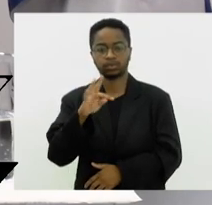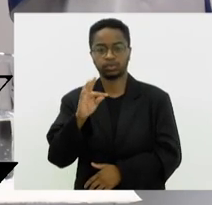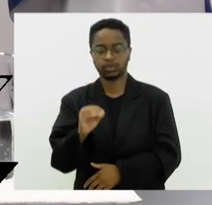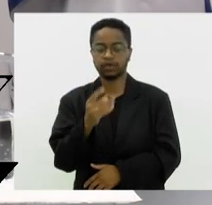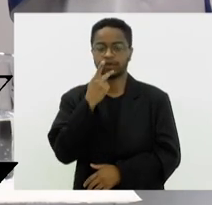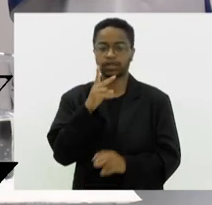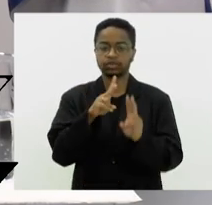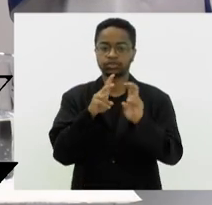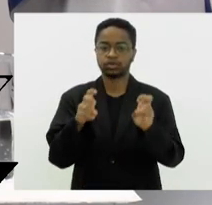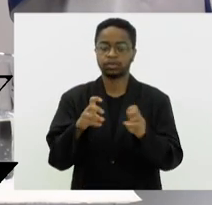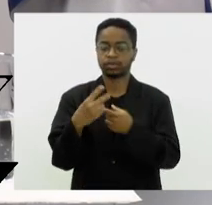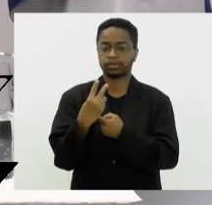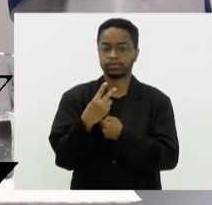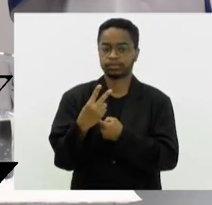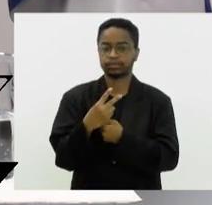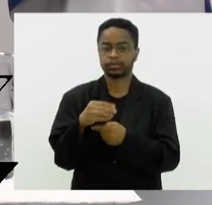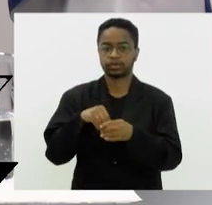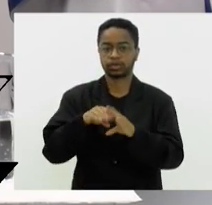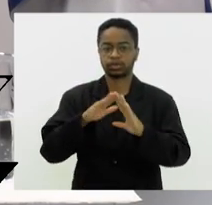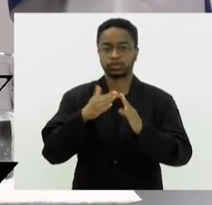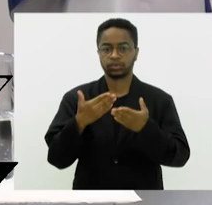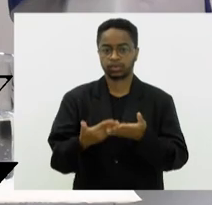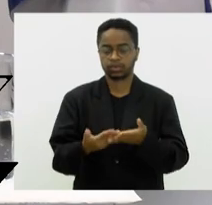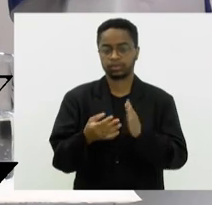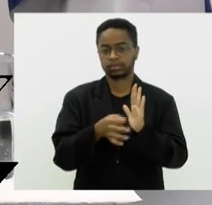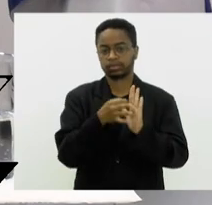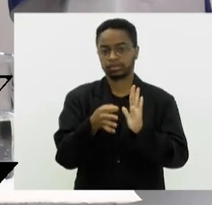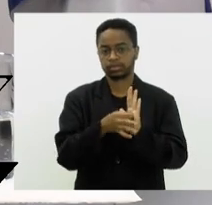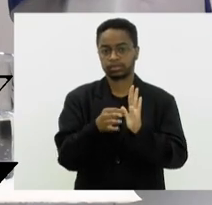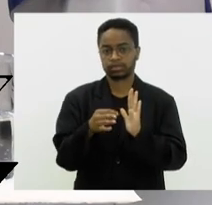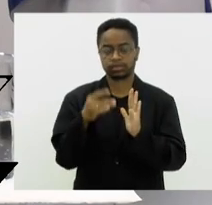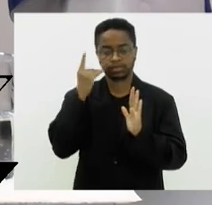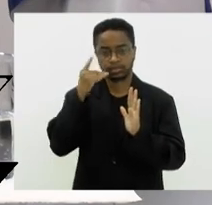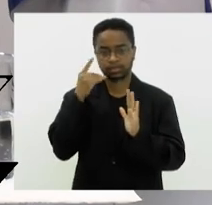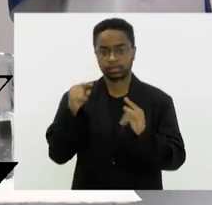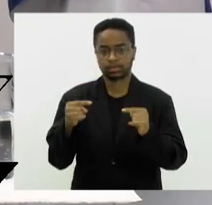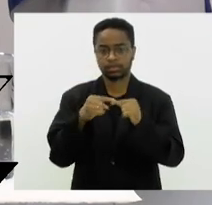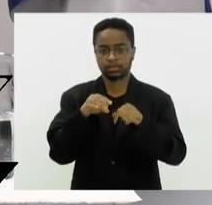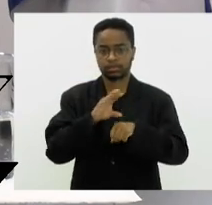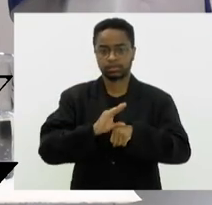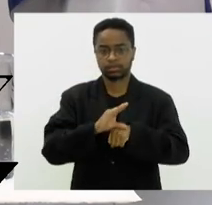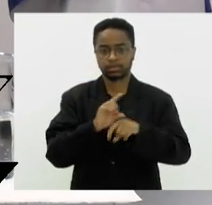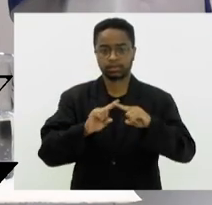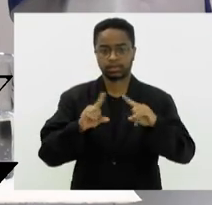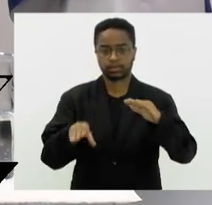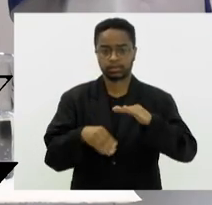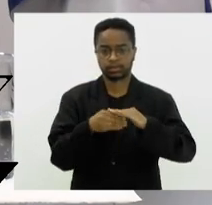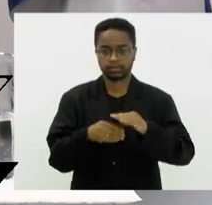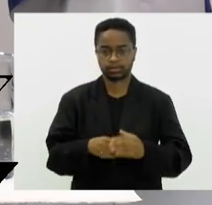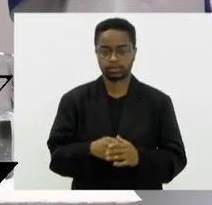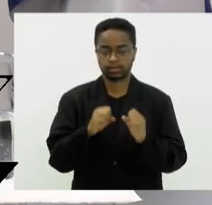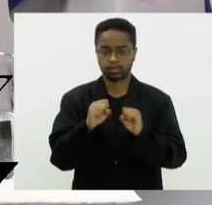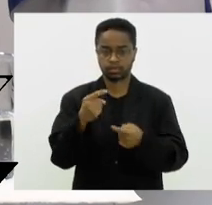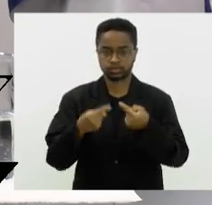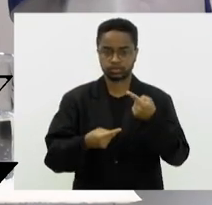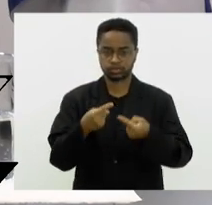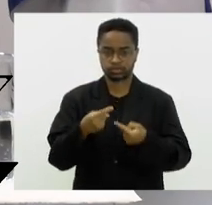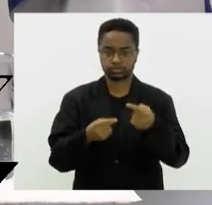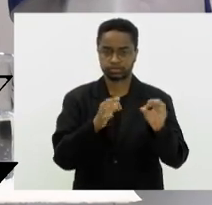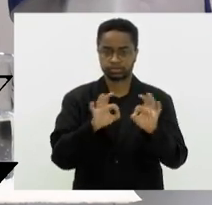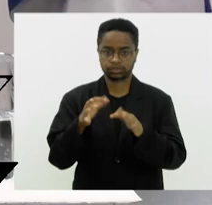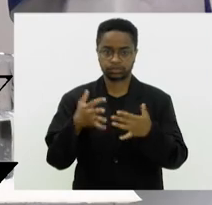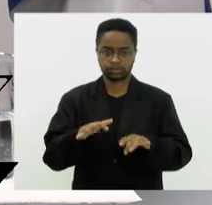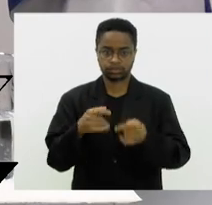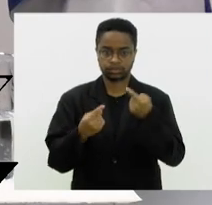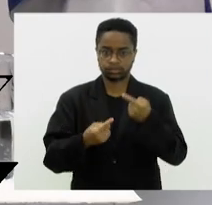de Ensino do Estado do Rio de Janeiro. O parecer original do deputado Filipinho Raves é pela constitucionalidade com emendas. Em discussão. Não havendo